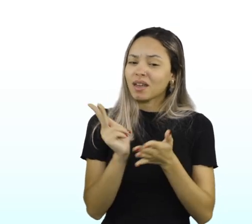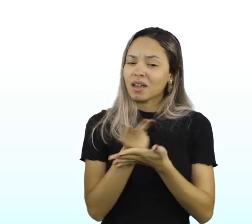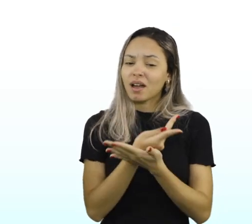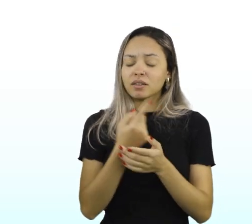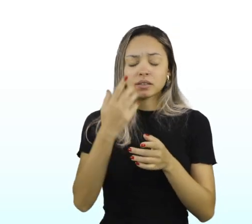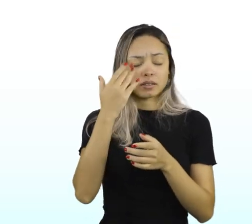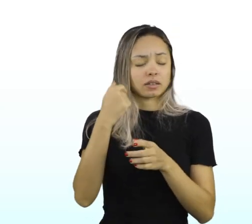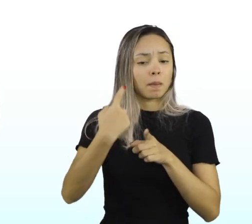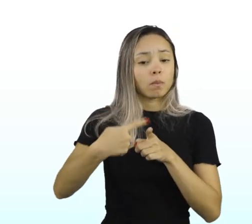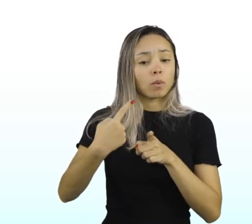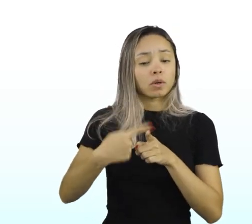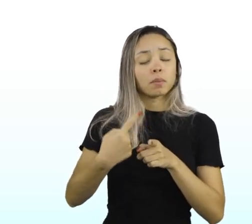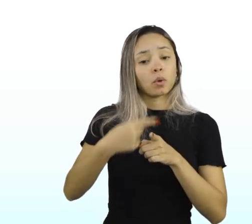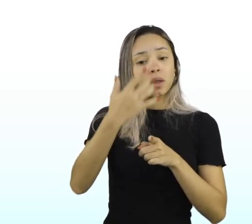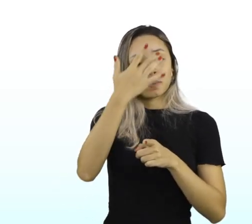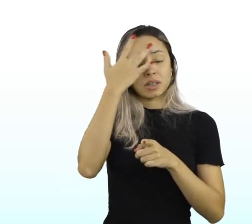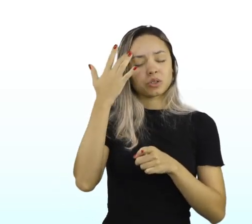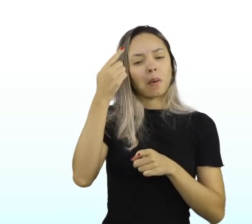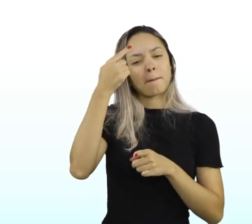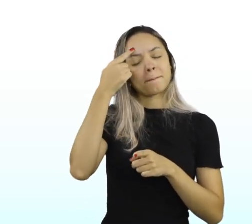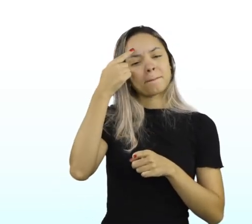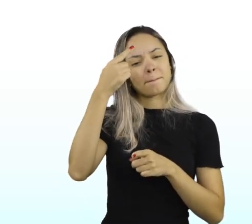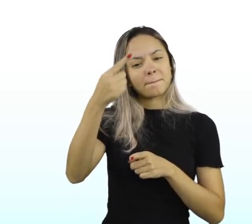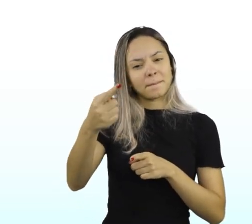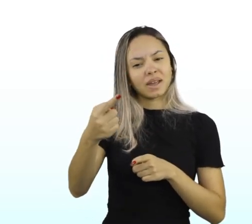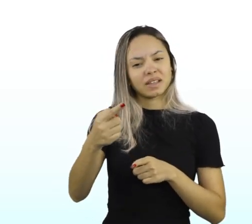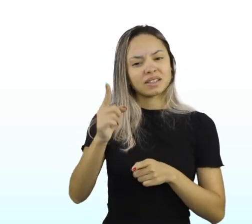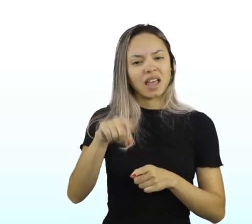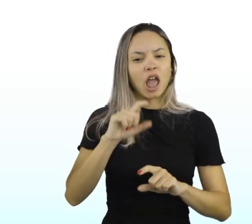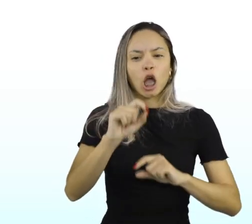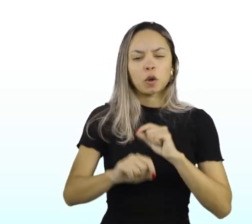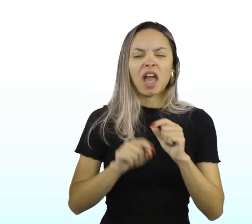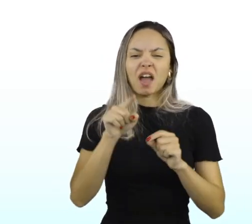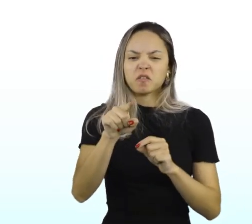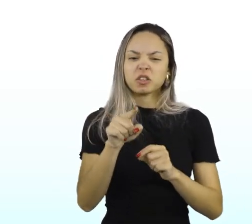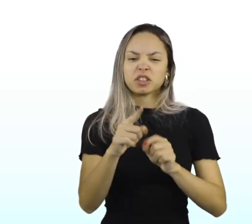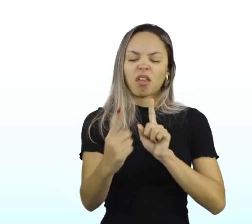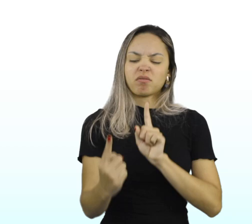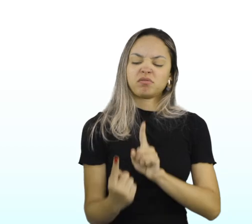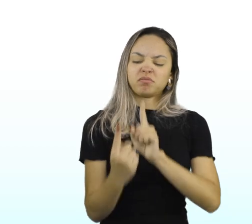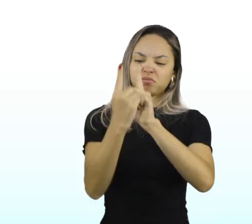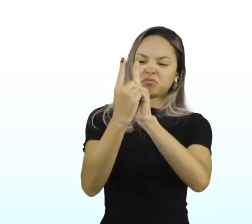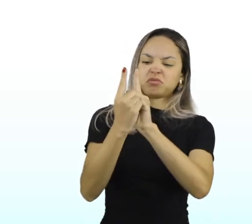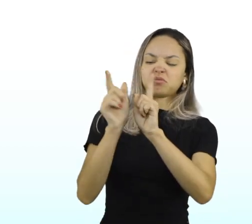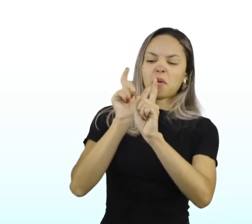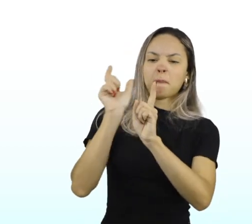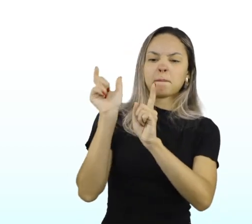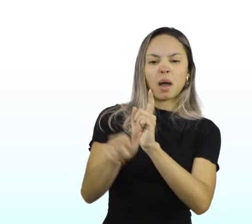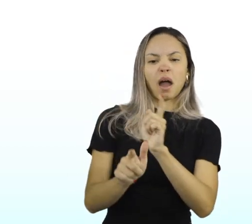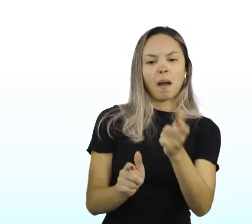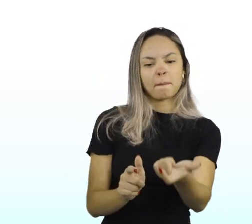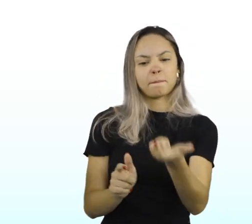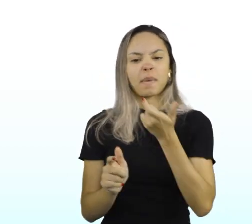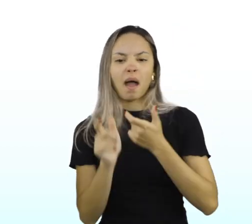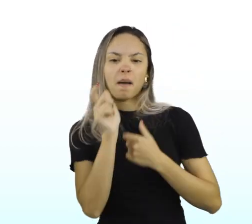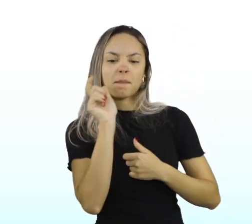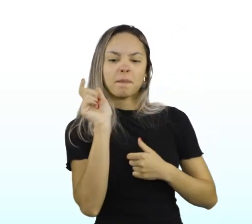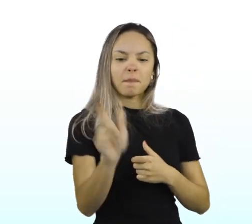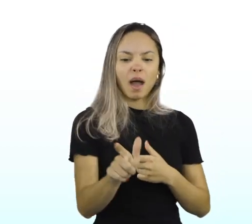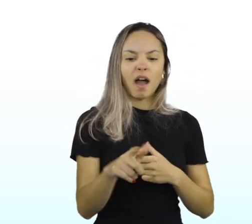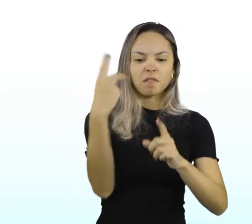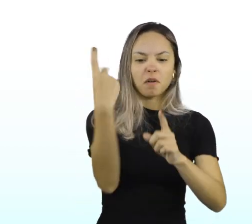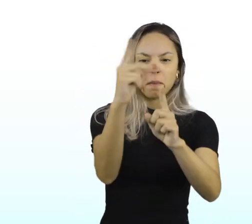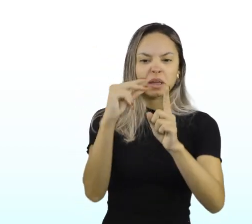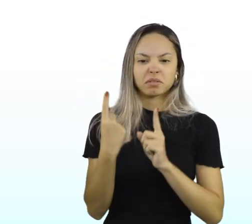quê? Porque as pessoas acham que a reação é você dizer, você me bateu, eu vou lhe bater de volta, porque para toda ação tem uma